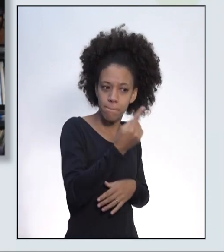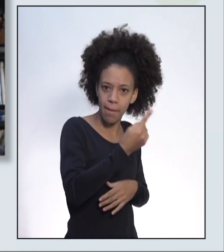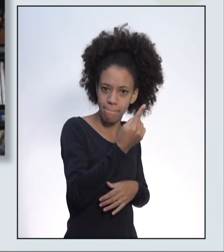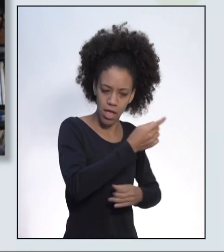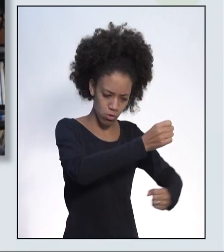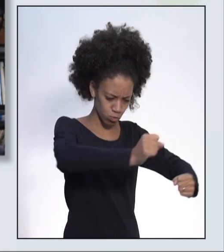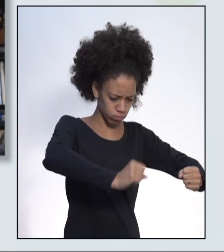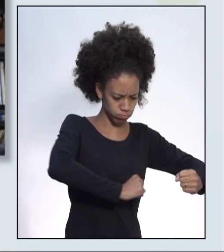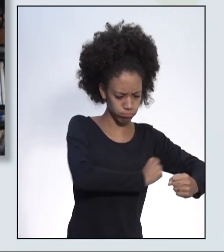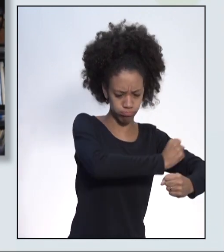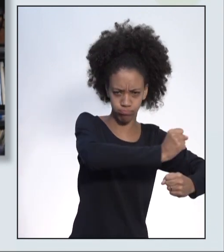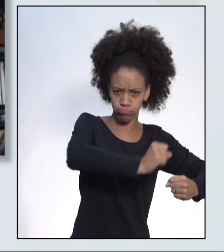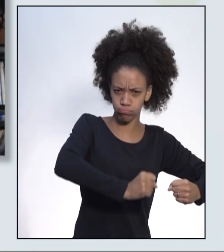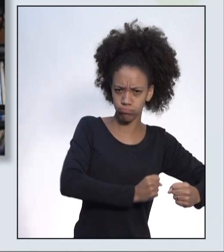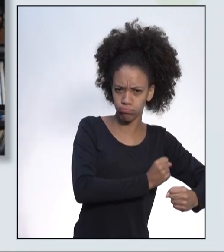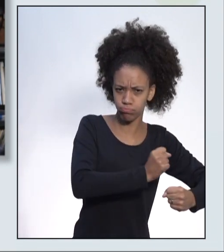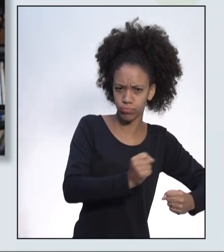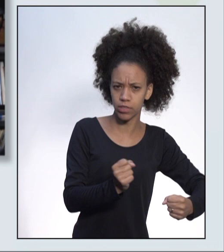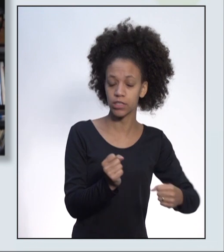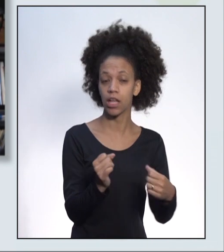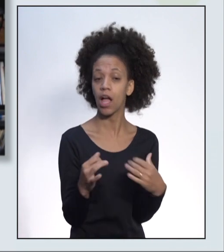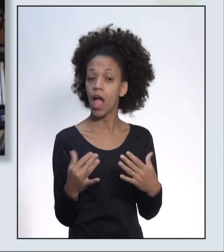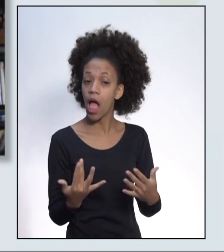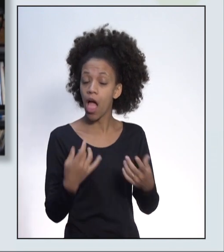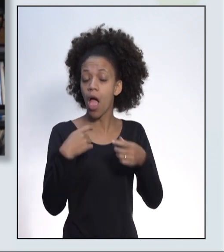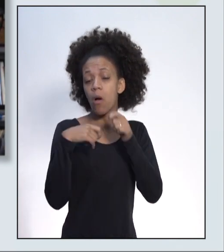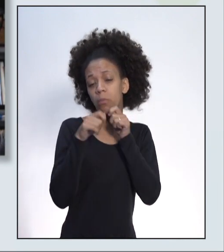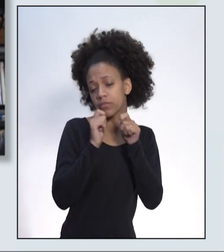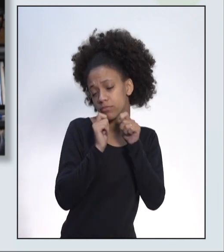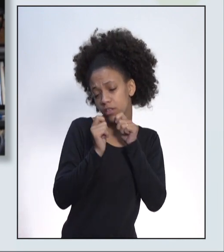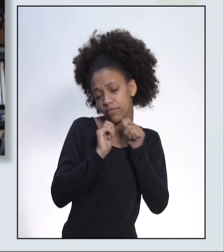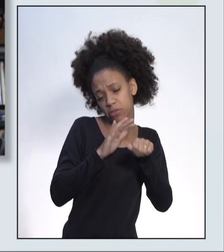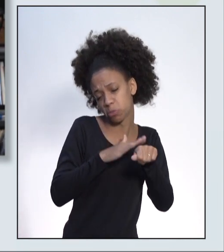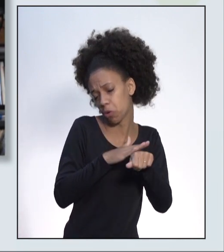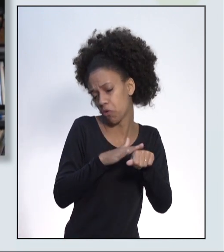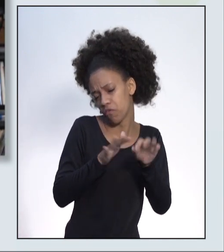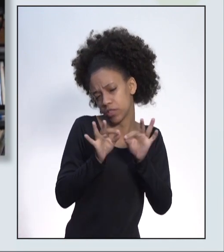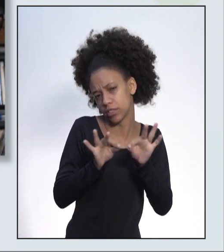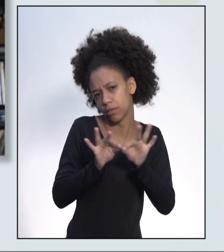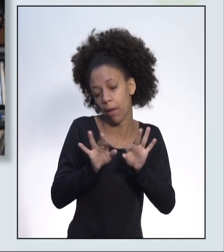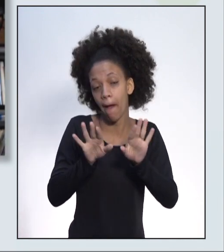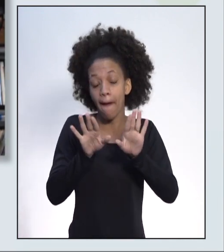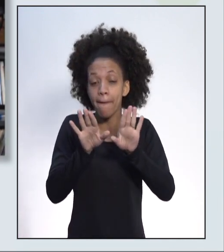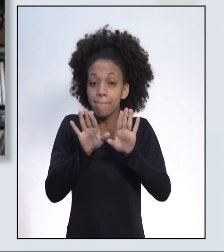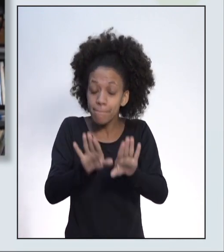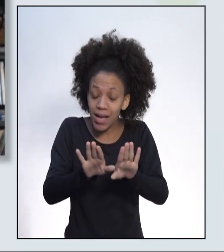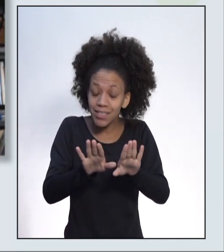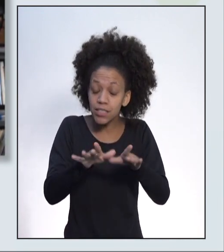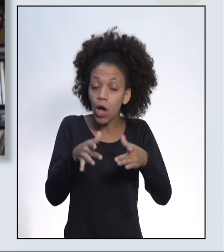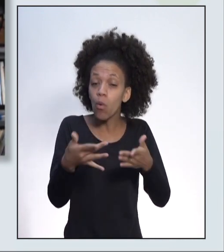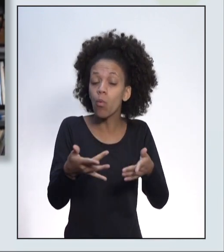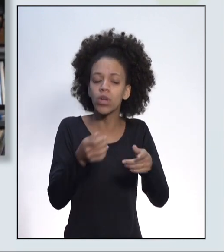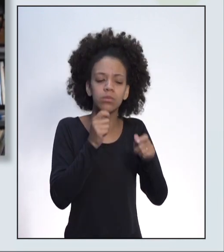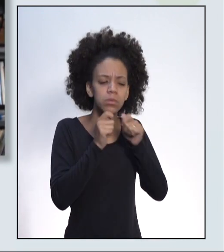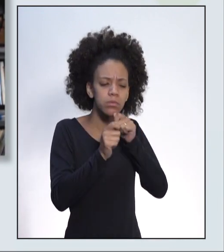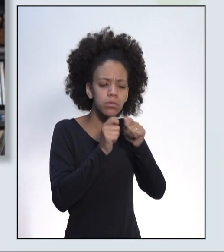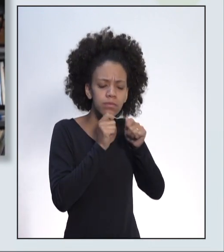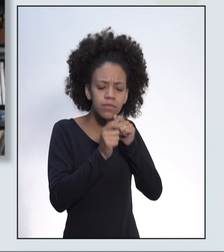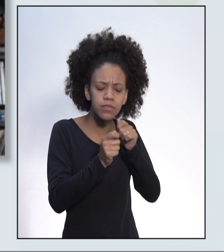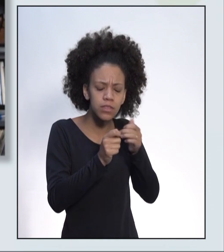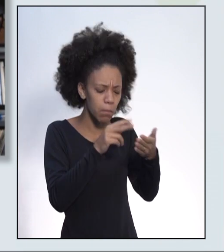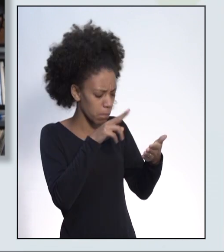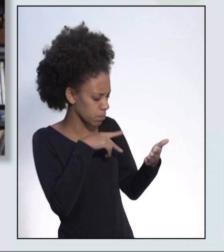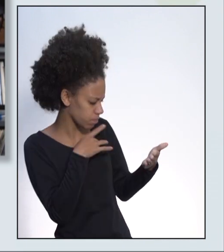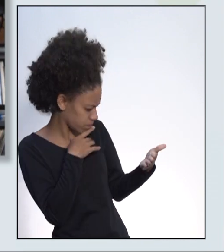do restaurante, o Jun Sakamoto. É uma entrevista, uma conversa com ele, mas quando as pessoas leem uma entrevista, elas